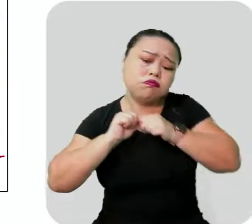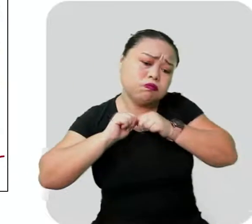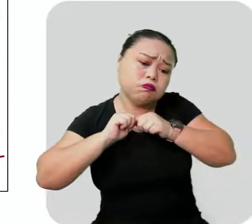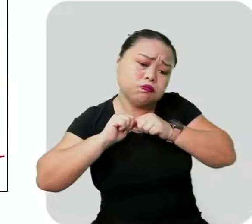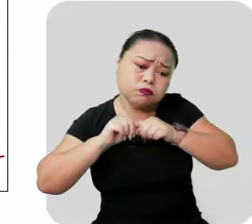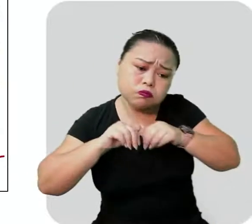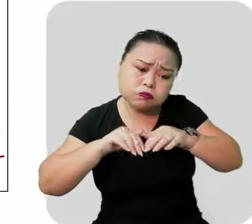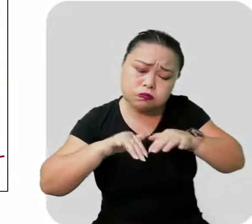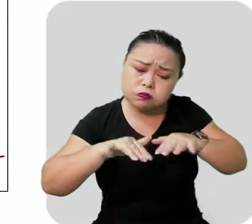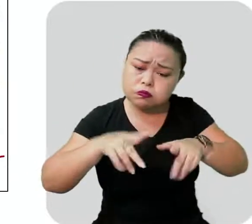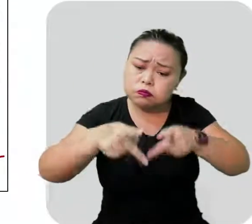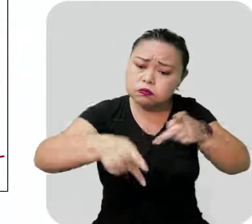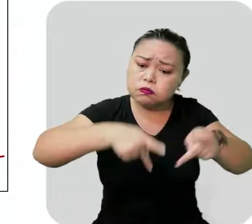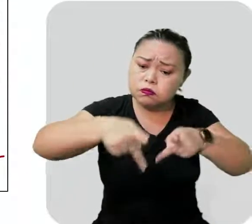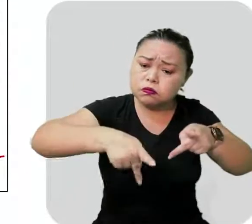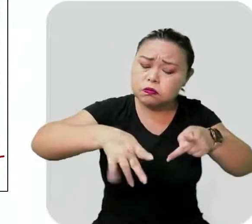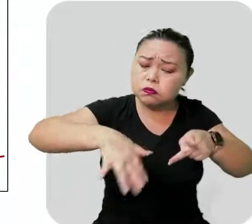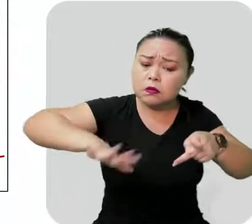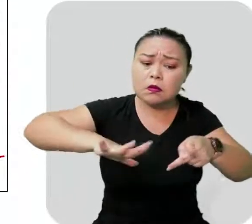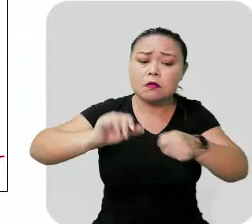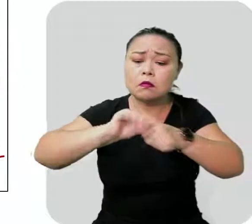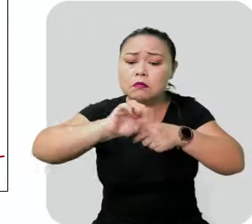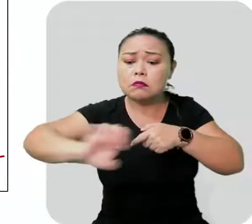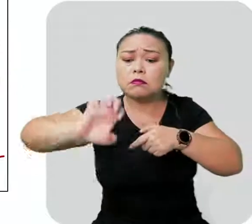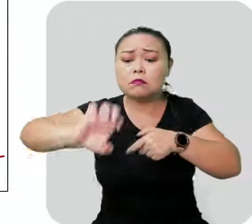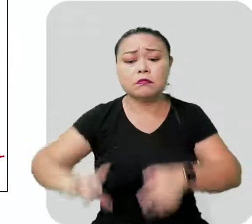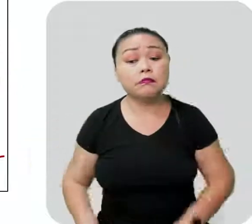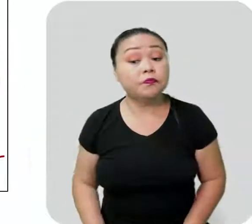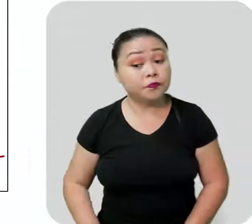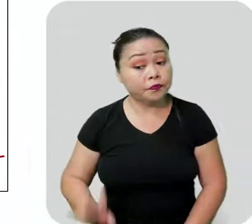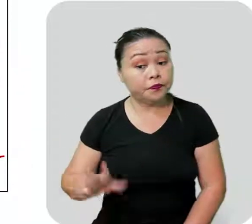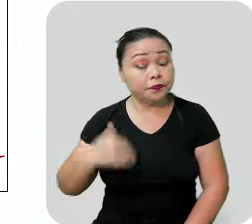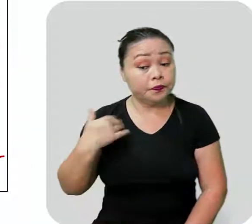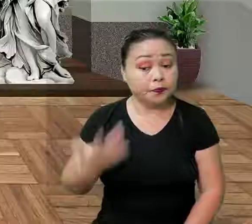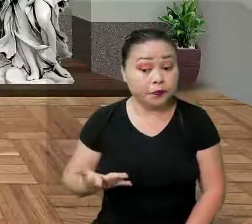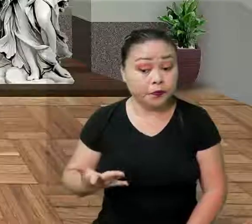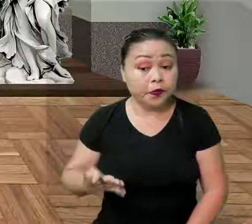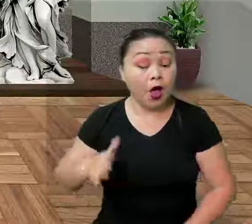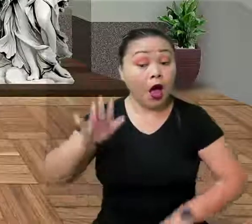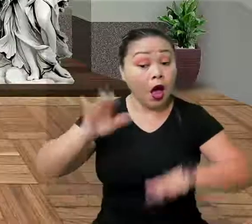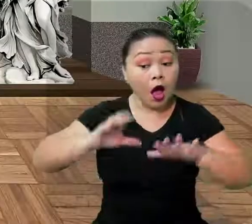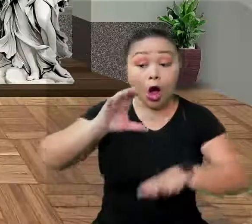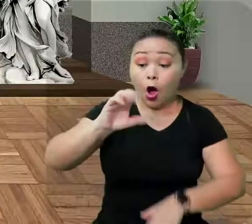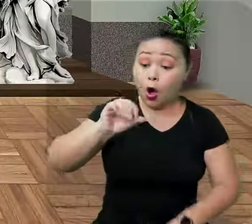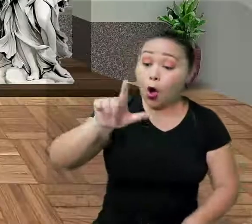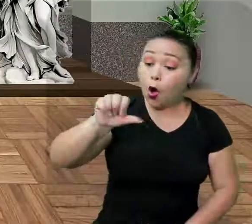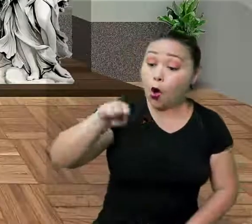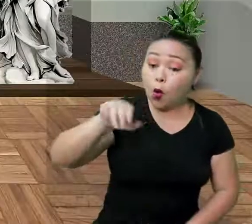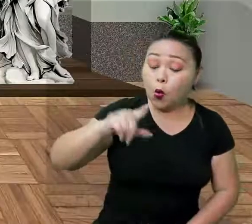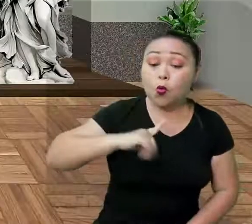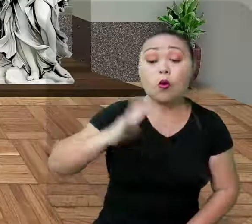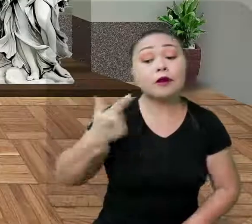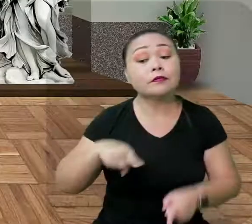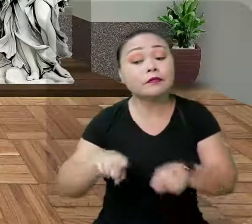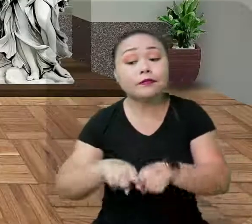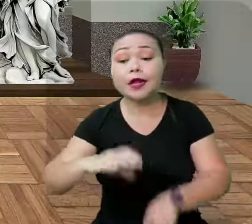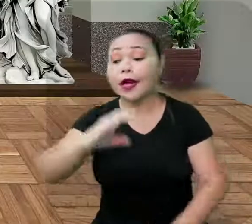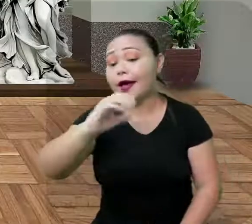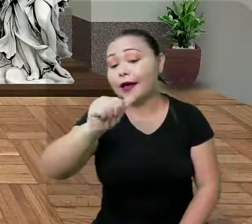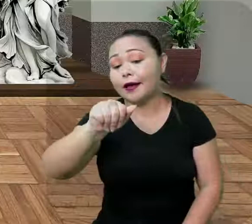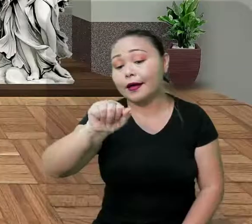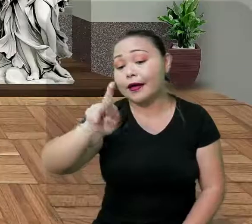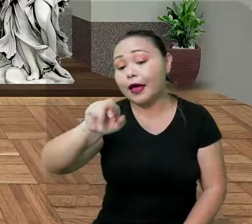exportar a civilização europeia não tá me interessante assim como Colombo o Cabral também